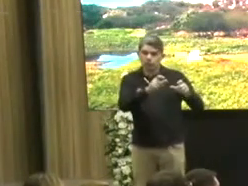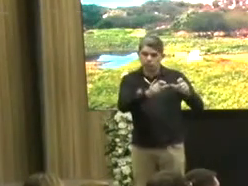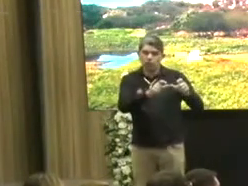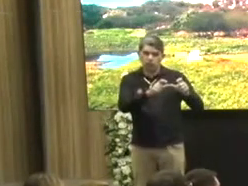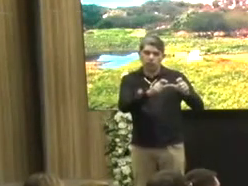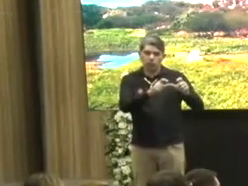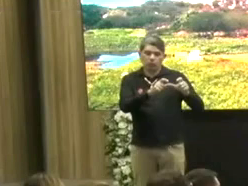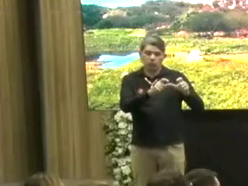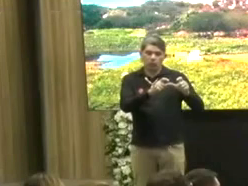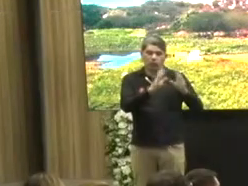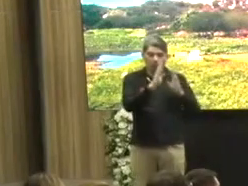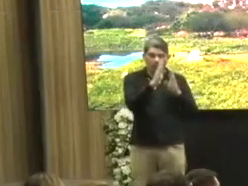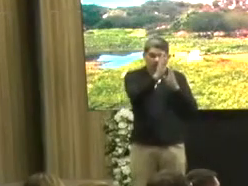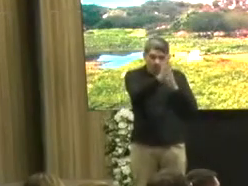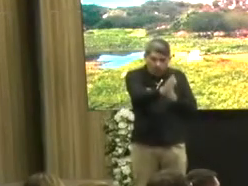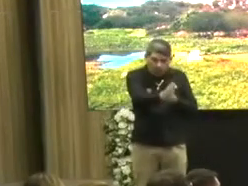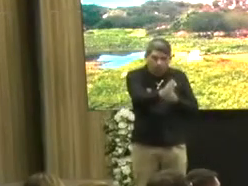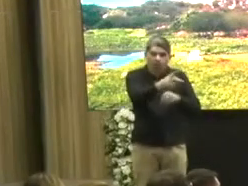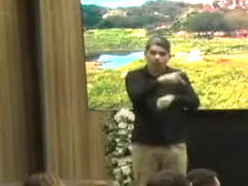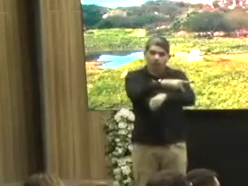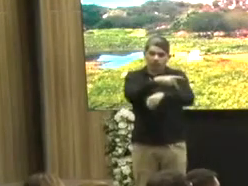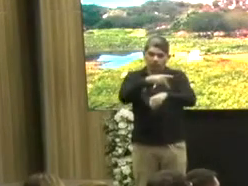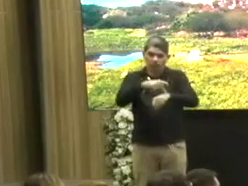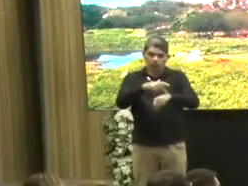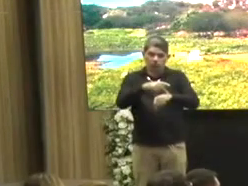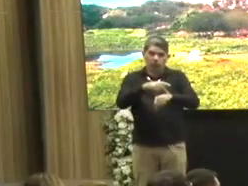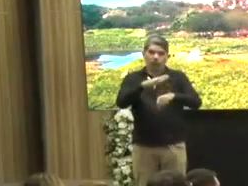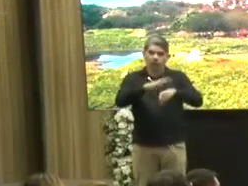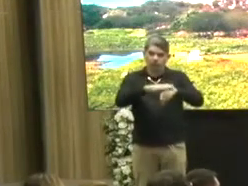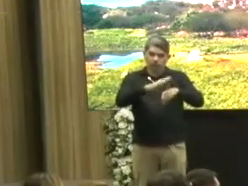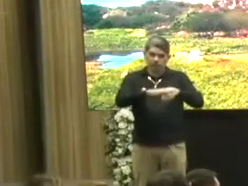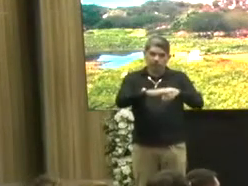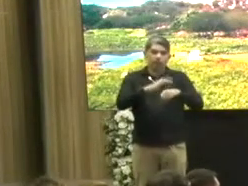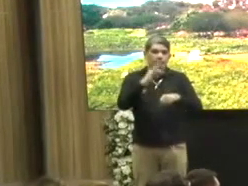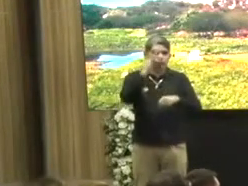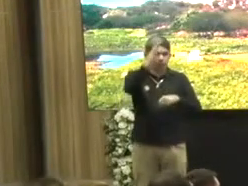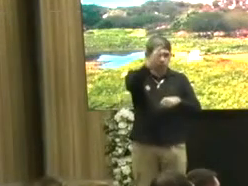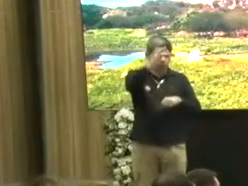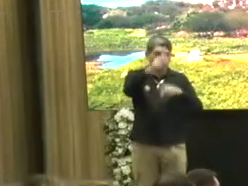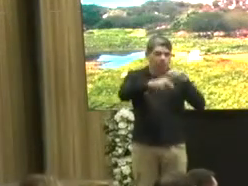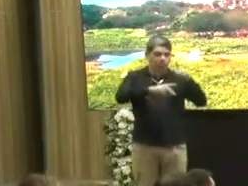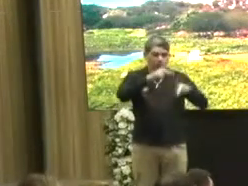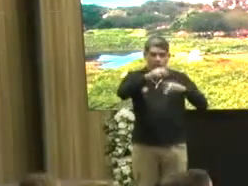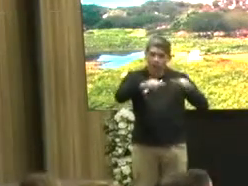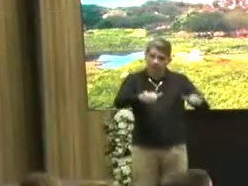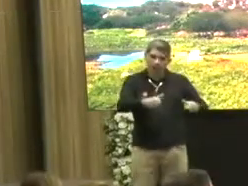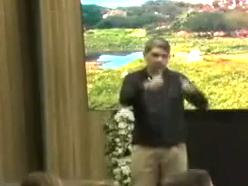direção pedagógica que construa o povo que nós podemos e precisamos ser.